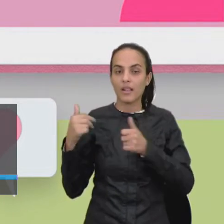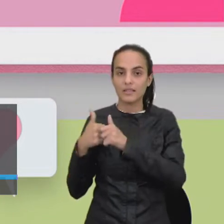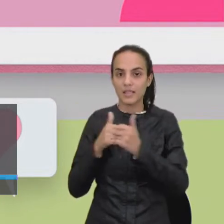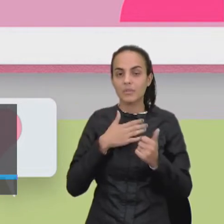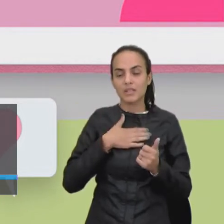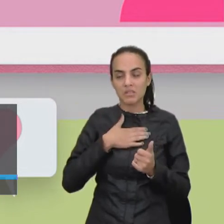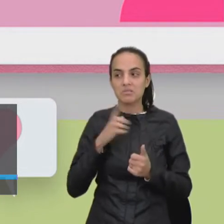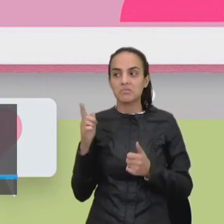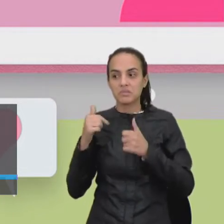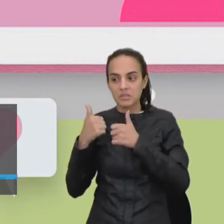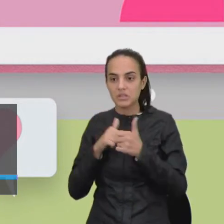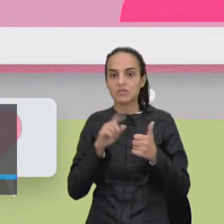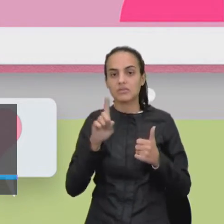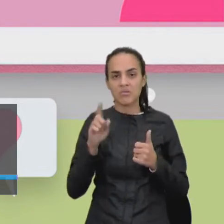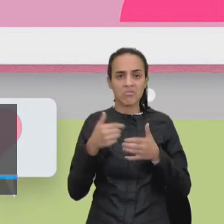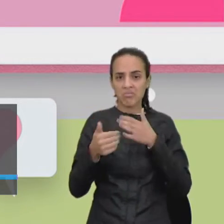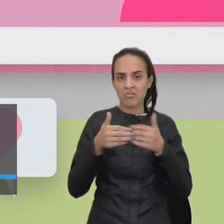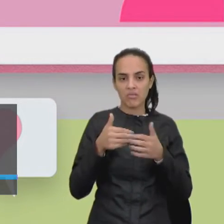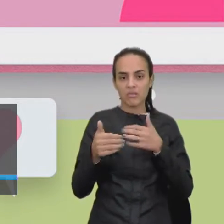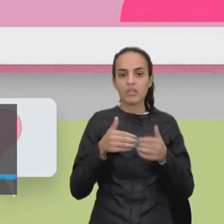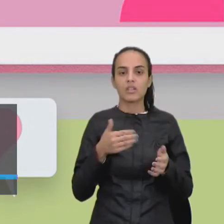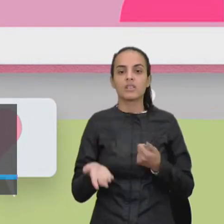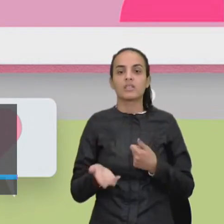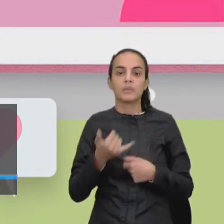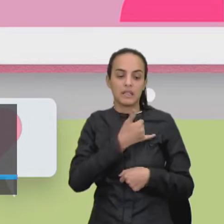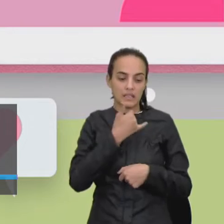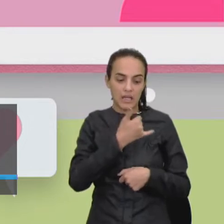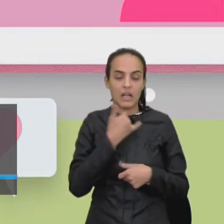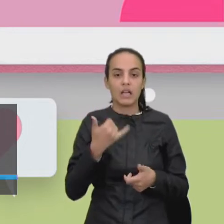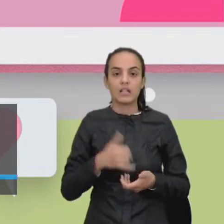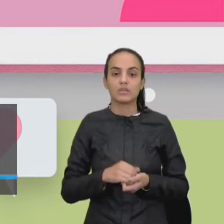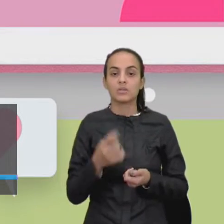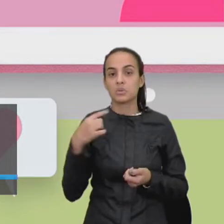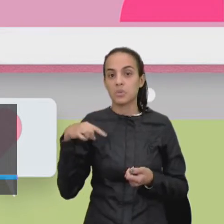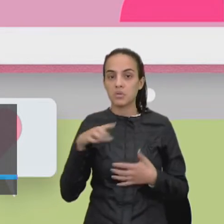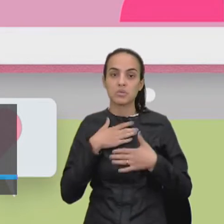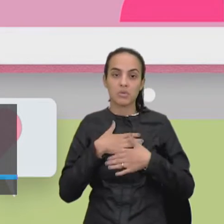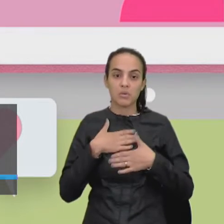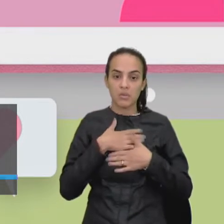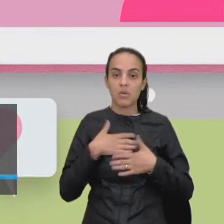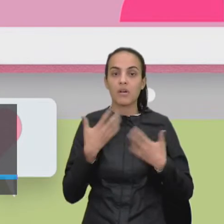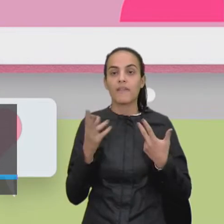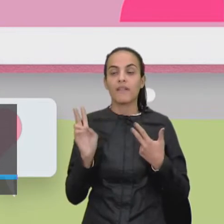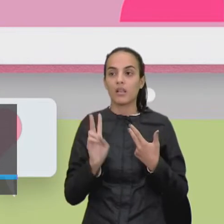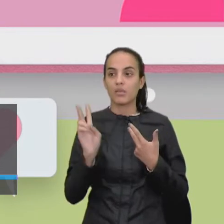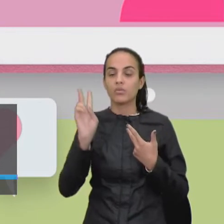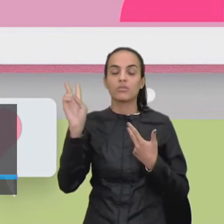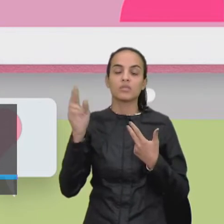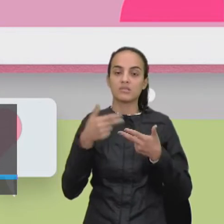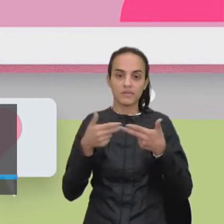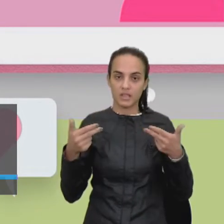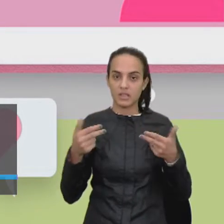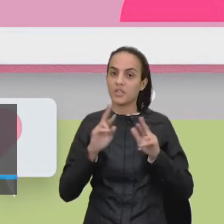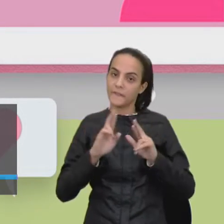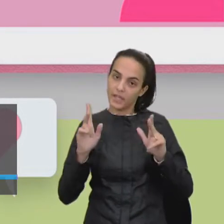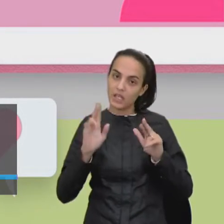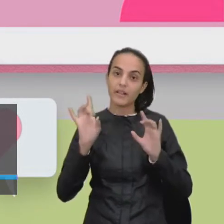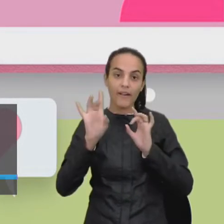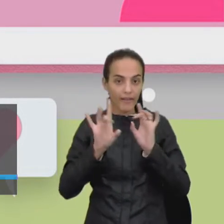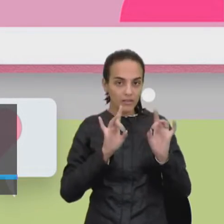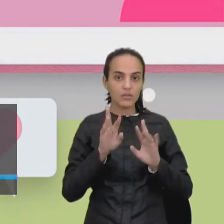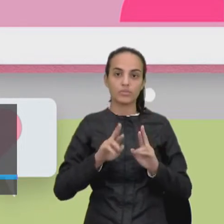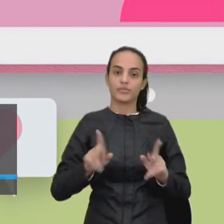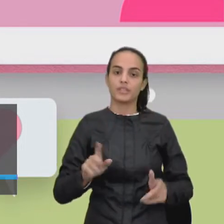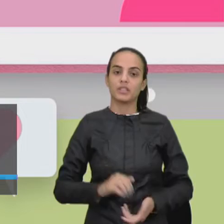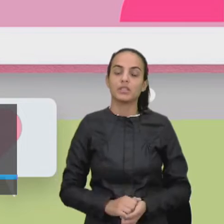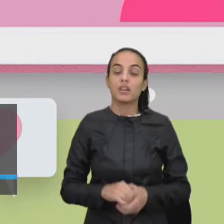não siga. Ou qualquer um de vocês. Pela nossa idade, pelos nossos gostos, pelos nossos valores. Então a gente já começa a perceber que só